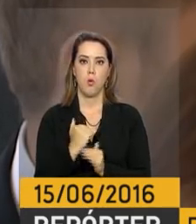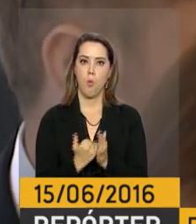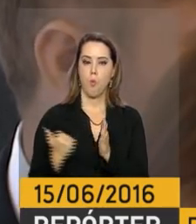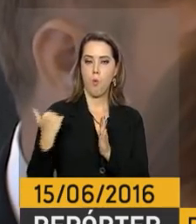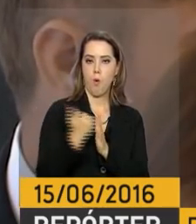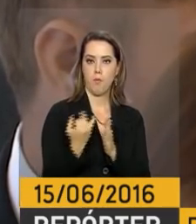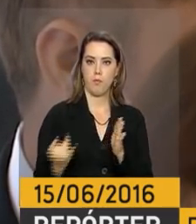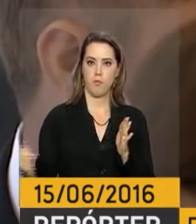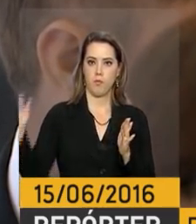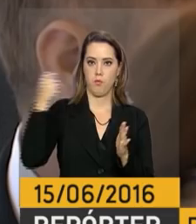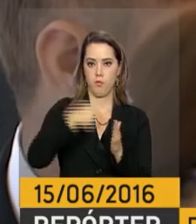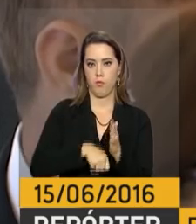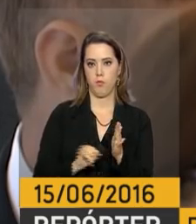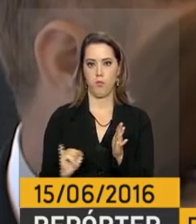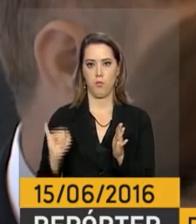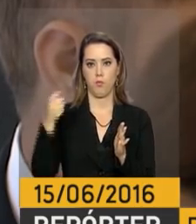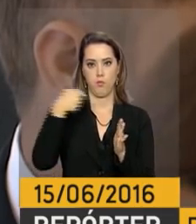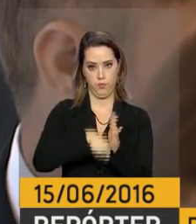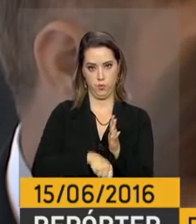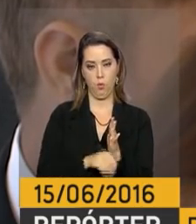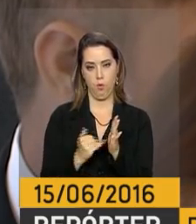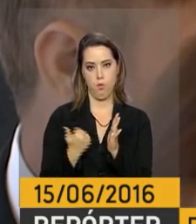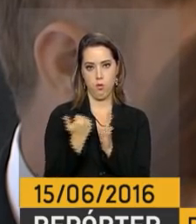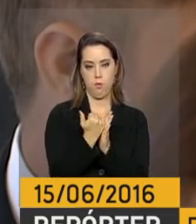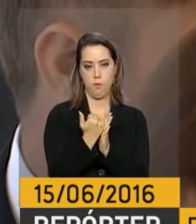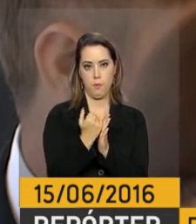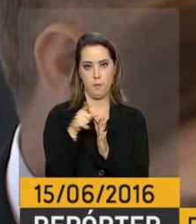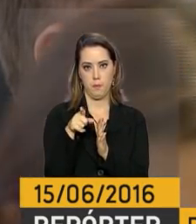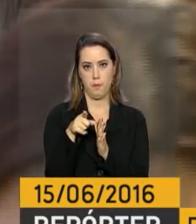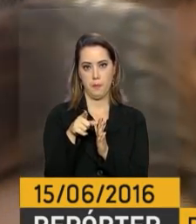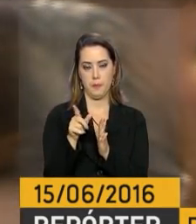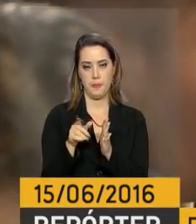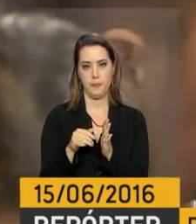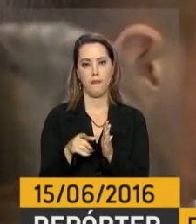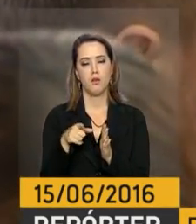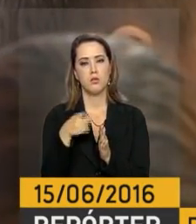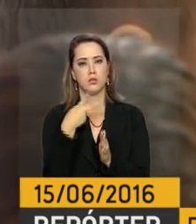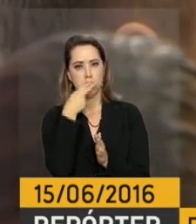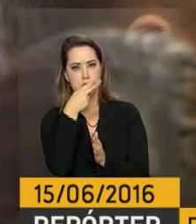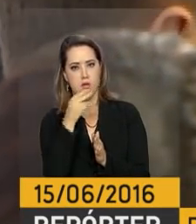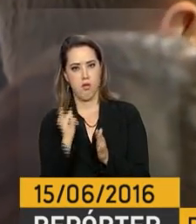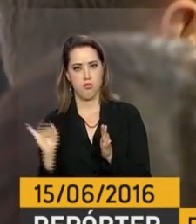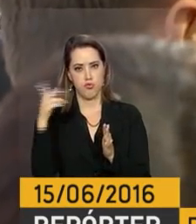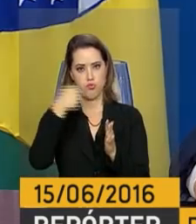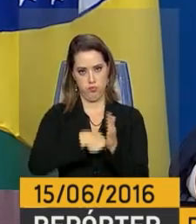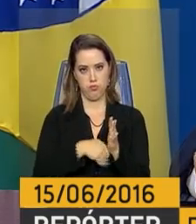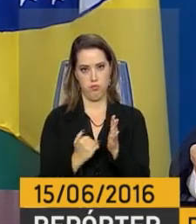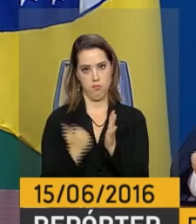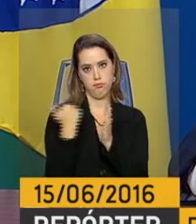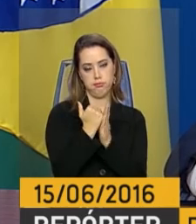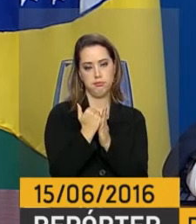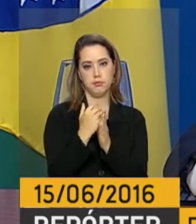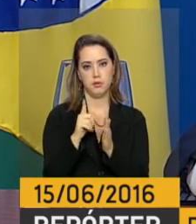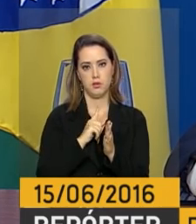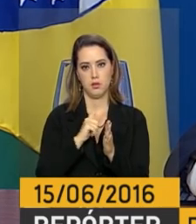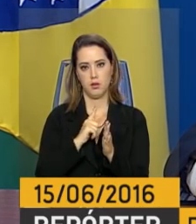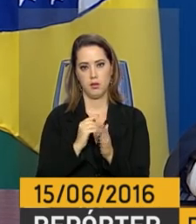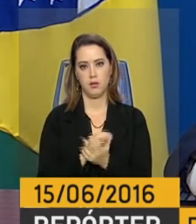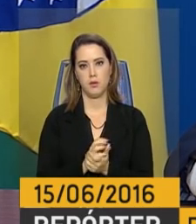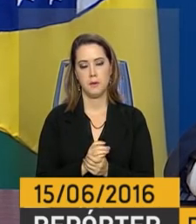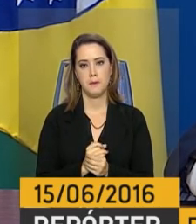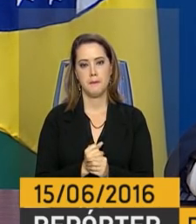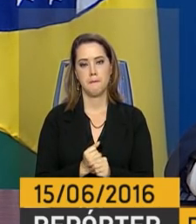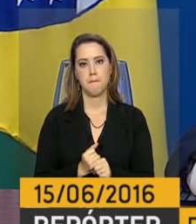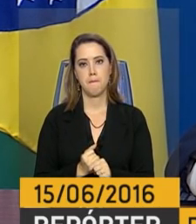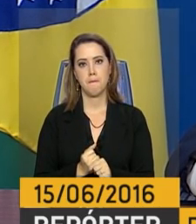impostos, né? Oi, tem uma sobre aumento de impostos, se vocês consideram aumentar impostos. Ah, bom,